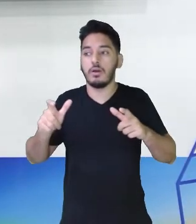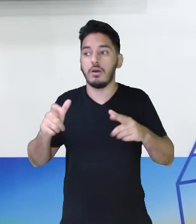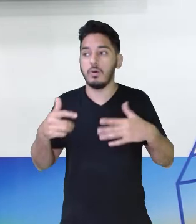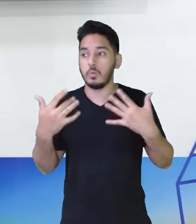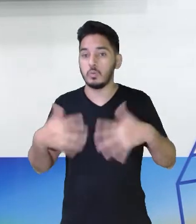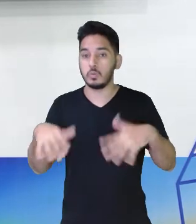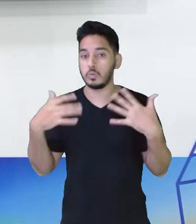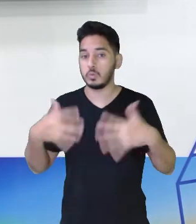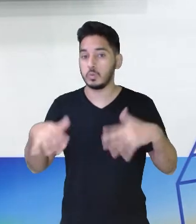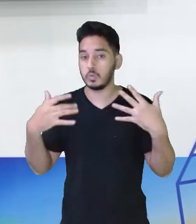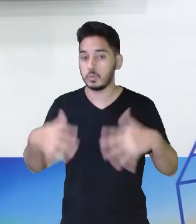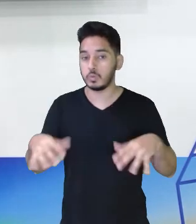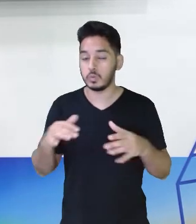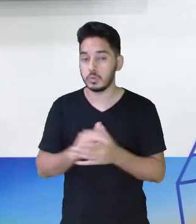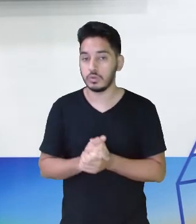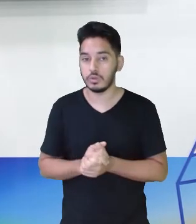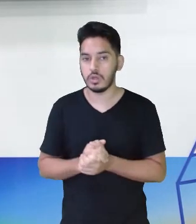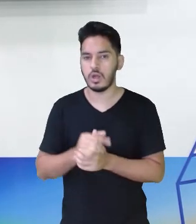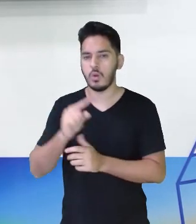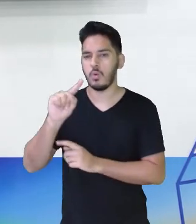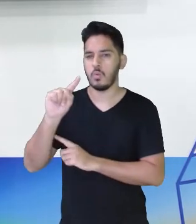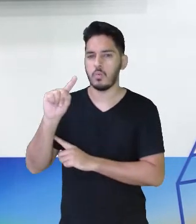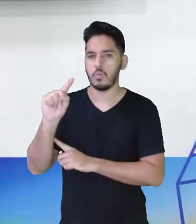número enorme.